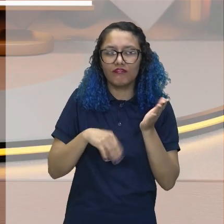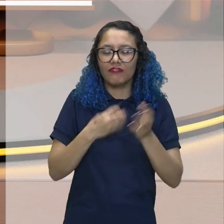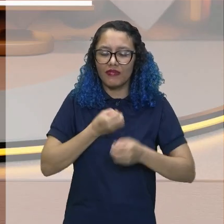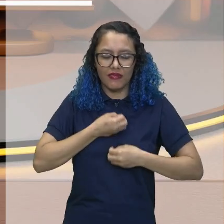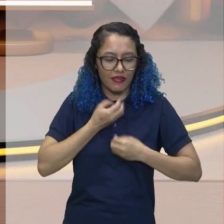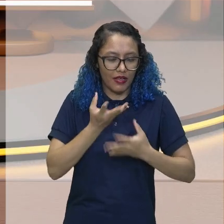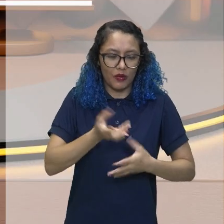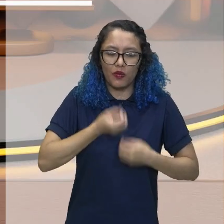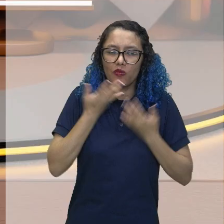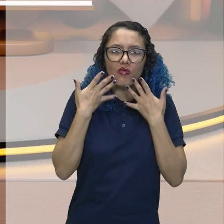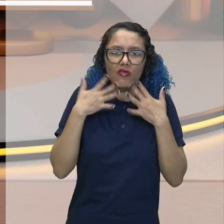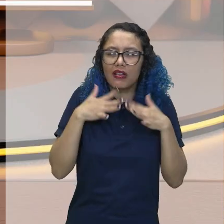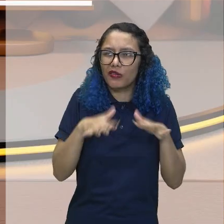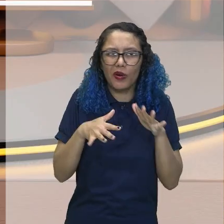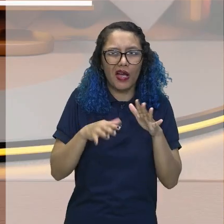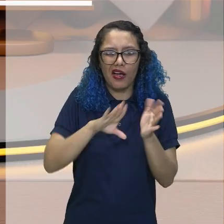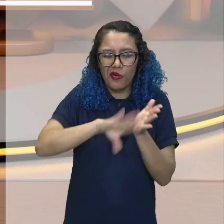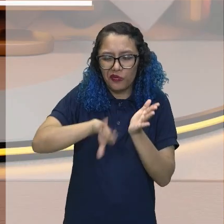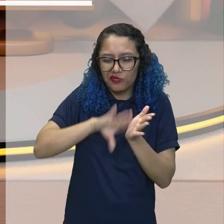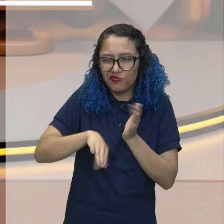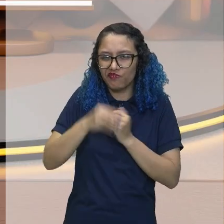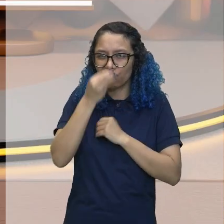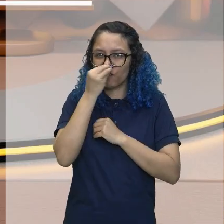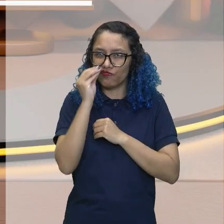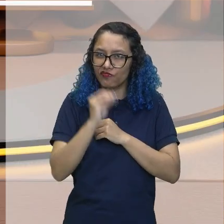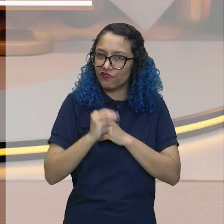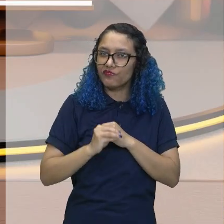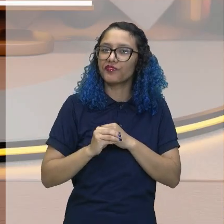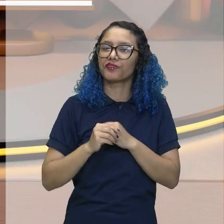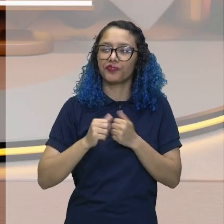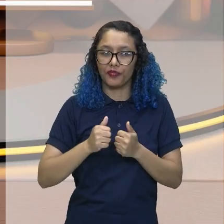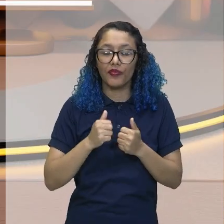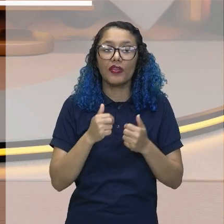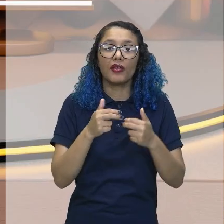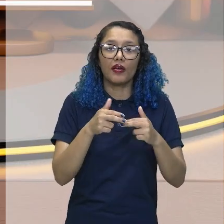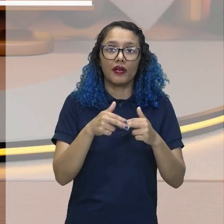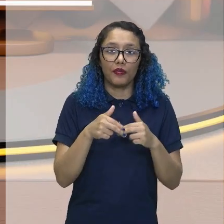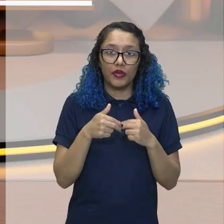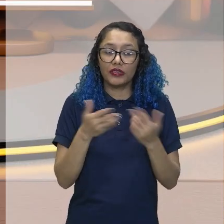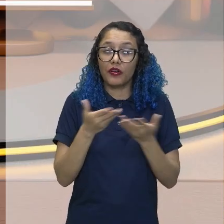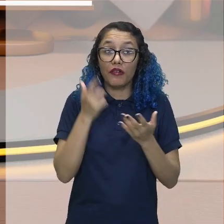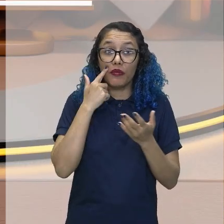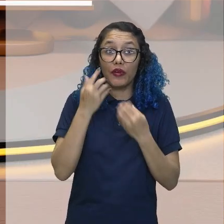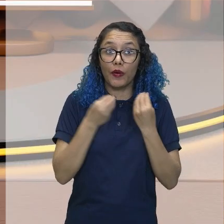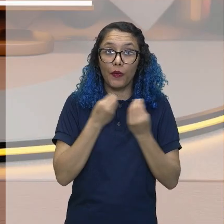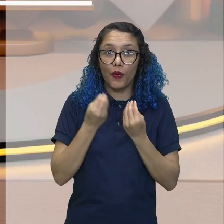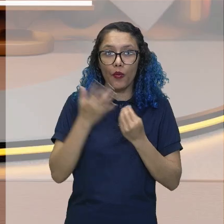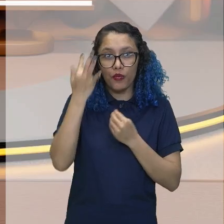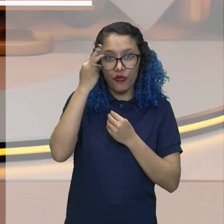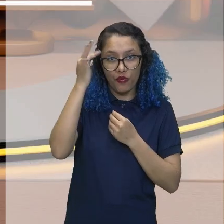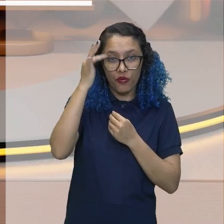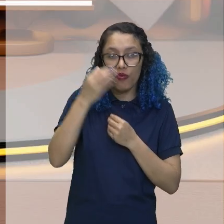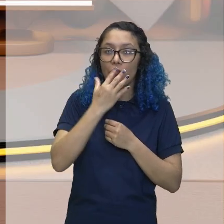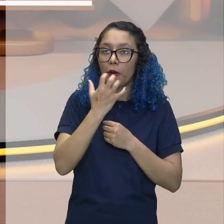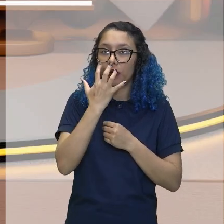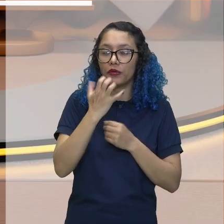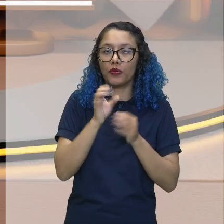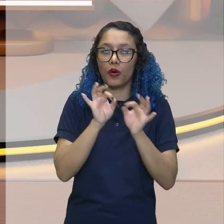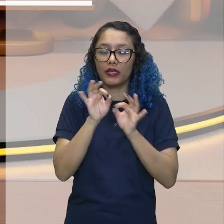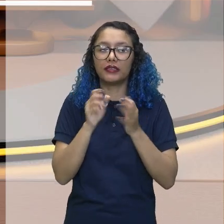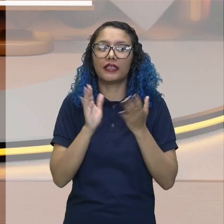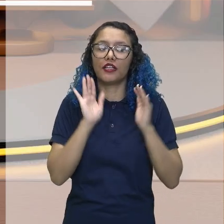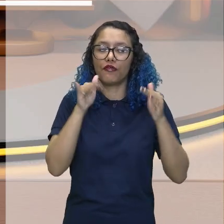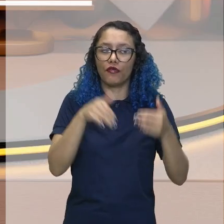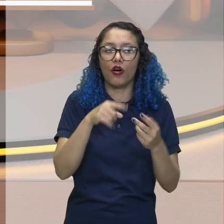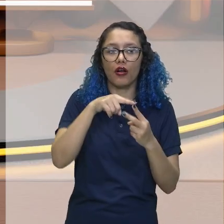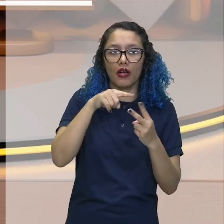espontaneidade. É por isso que nós vamos ver agora a divisão que Nietzsche faz da filosofia. Ele fala de dois deuses gregos, o Apolo